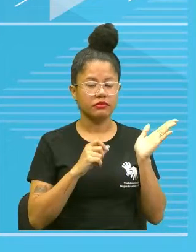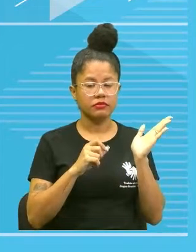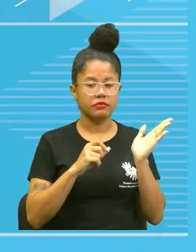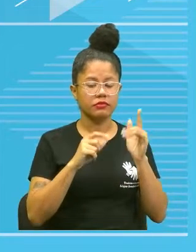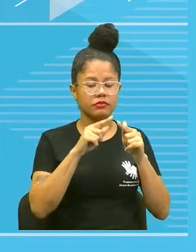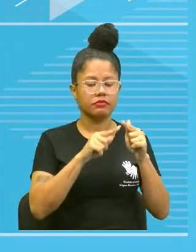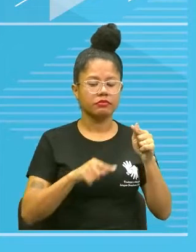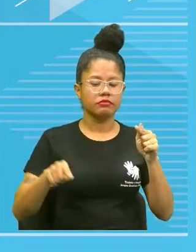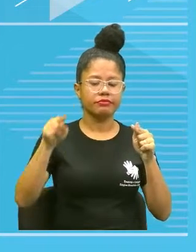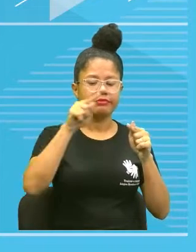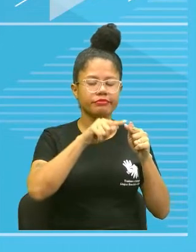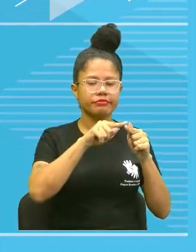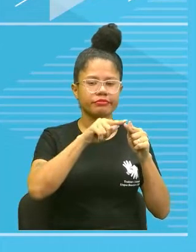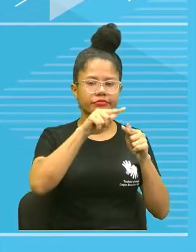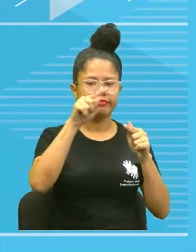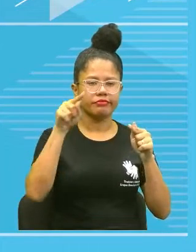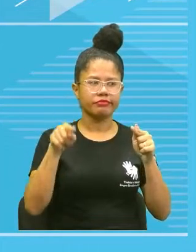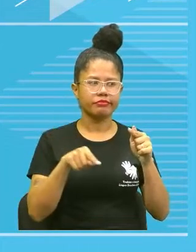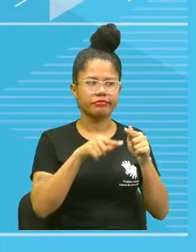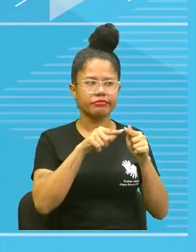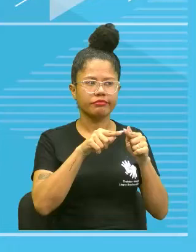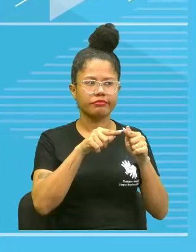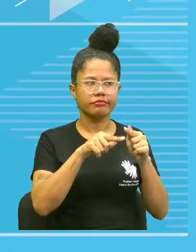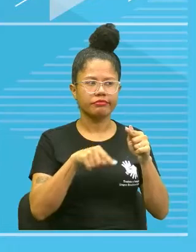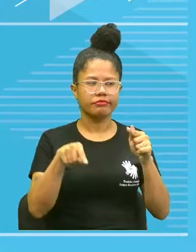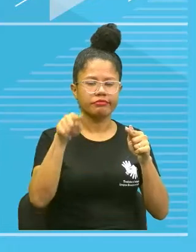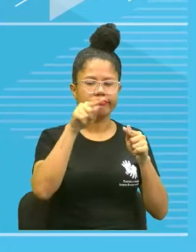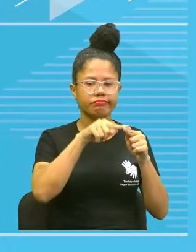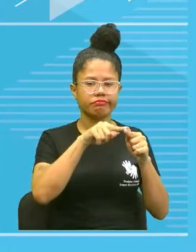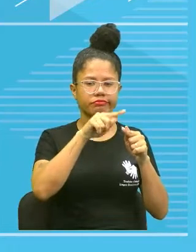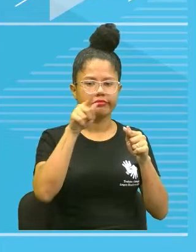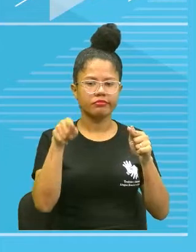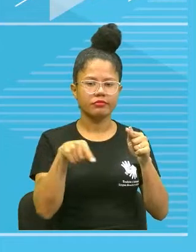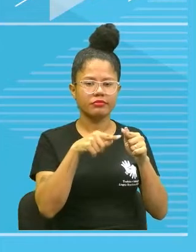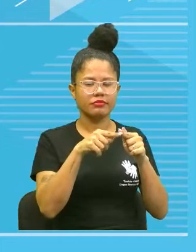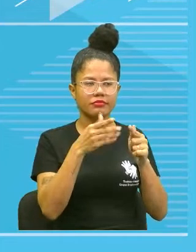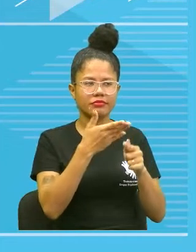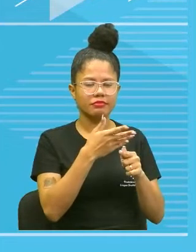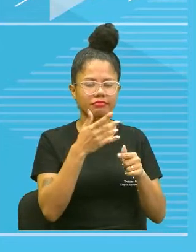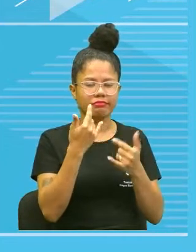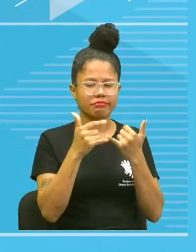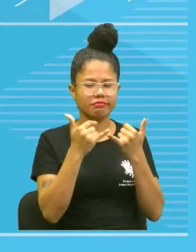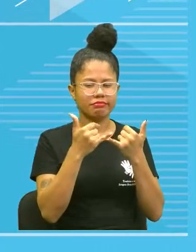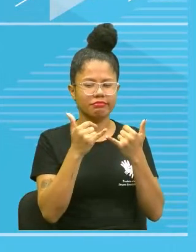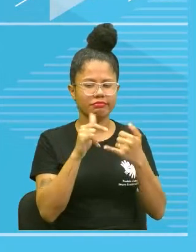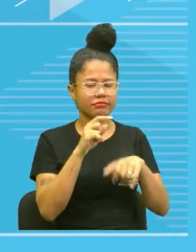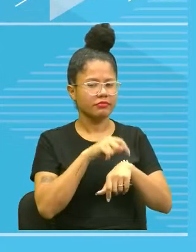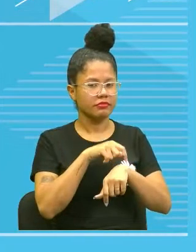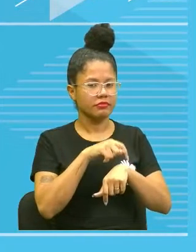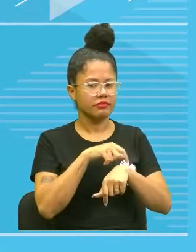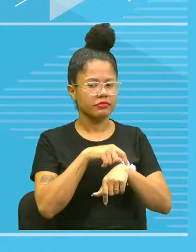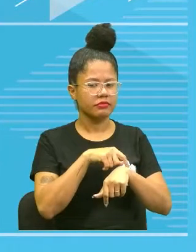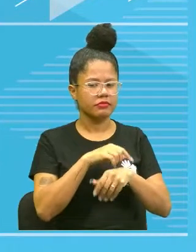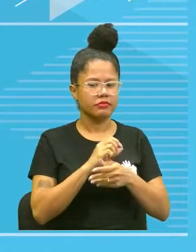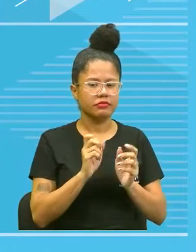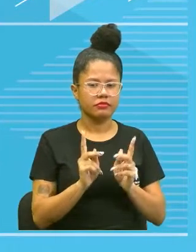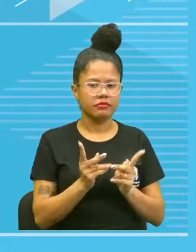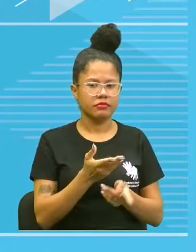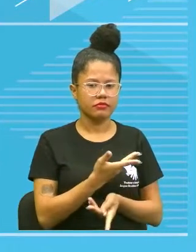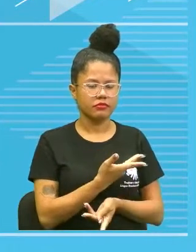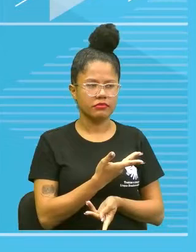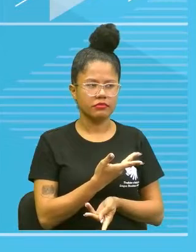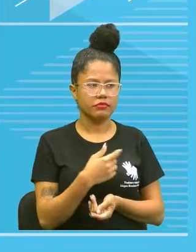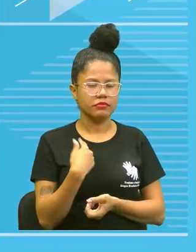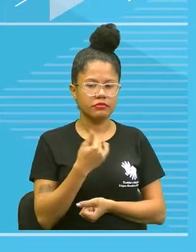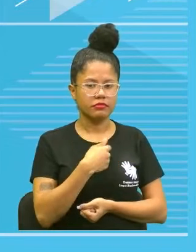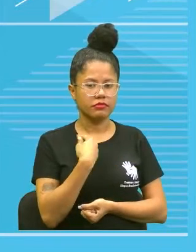movimento parecido com o de um relógio. Então, eu estou no movimento horário. Logo, o trabalho realizado para esse exemplo que a